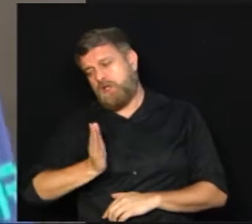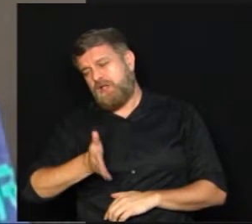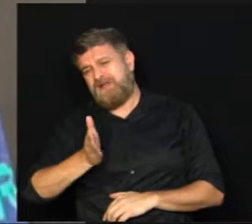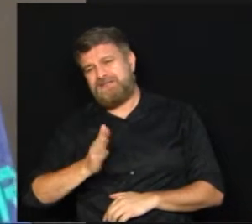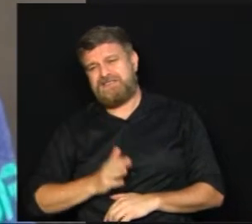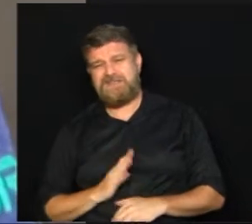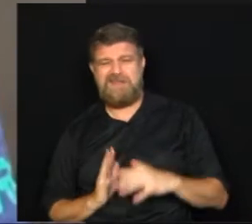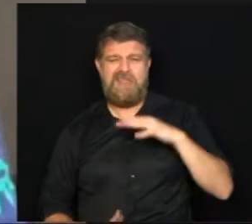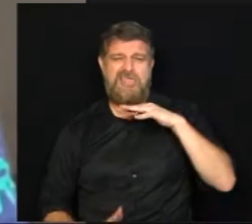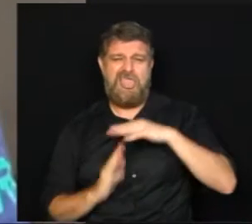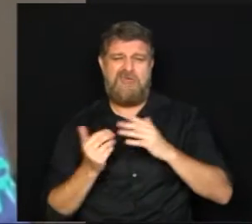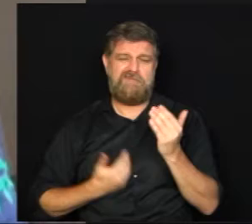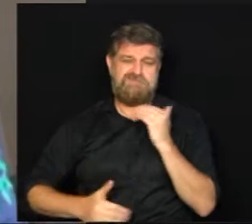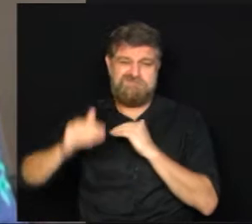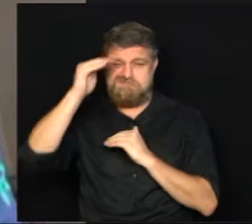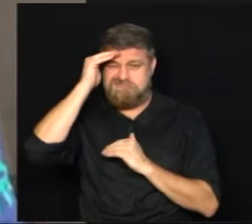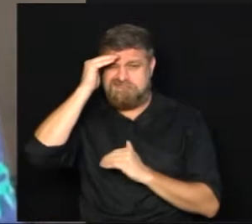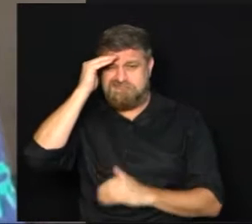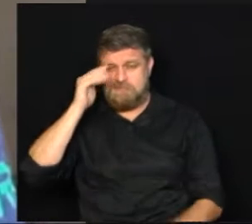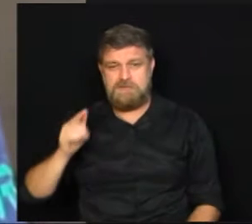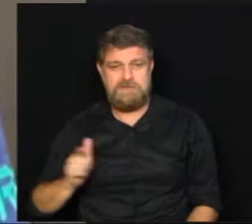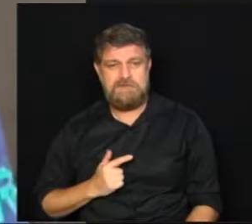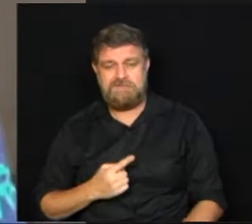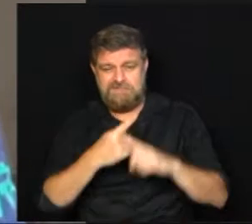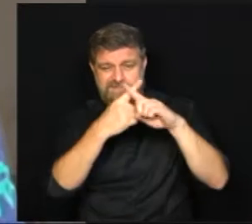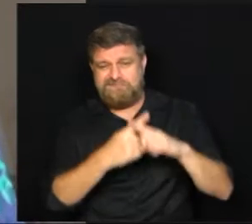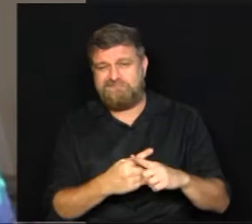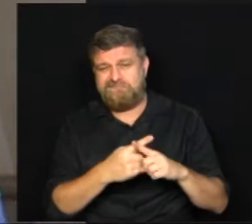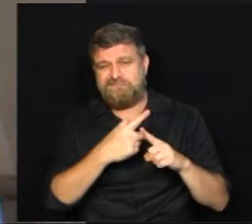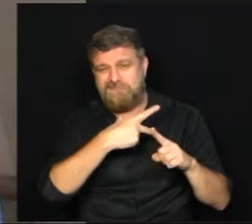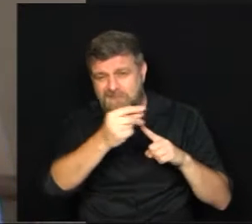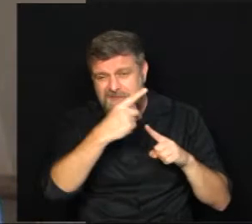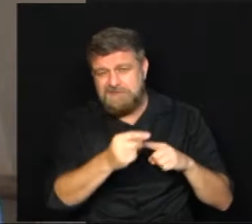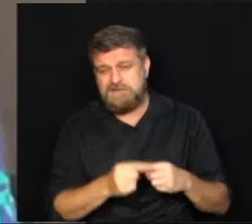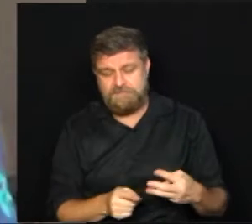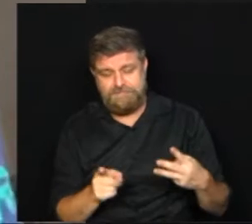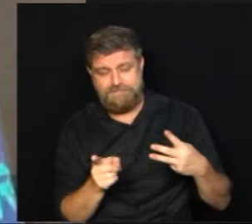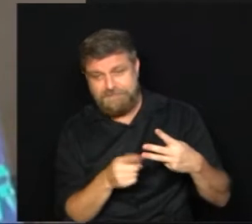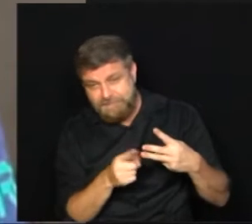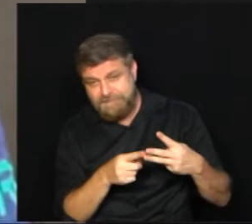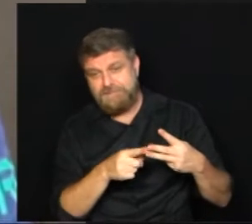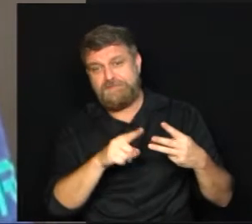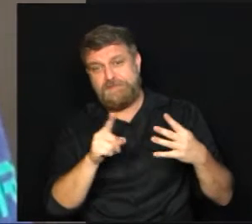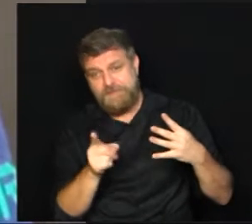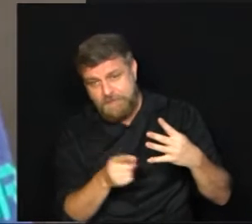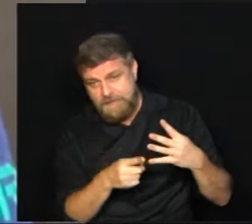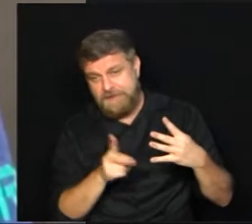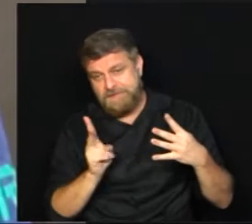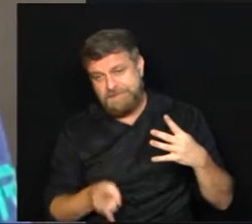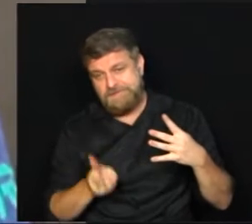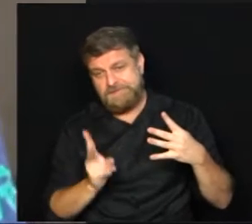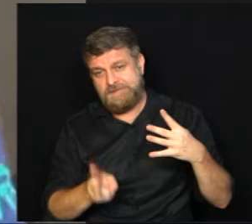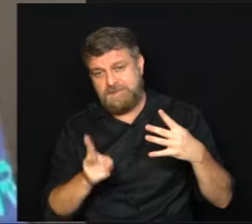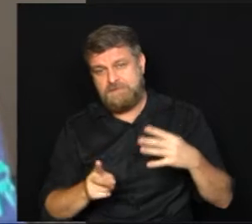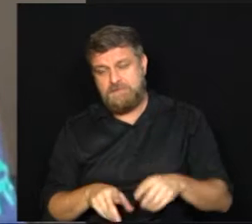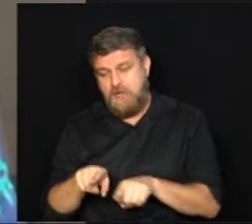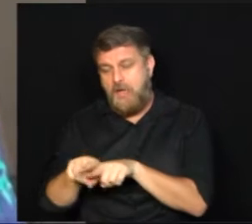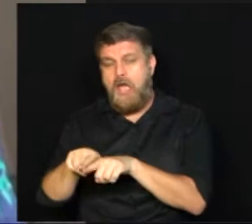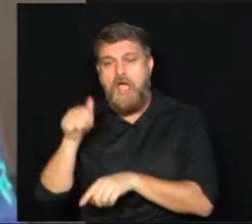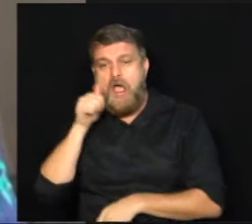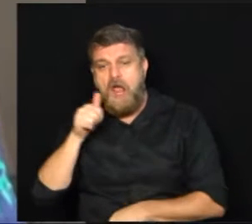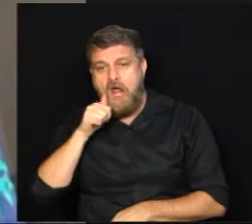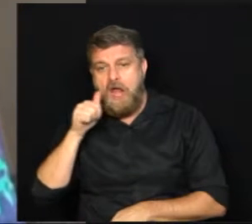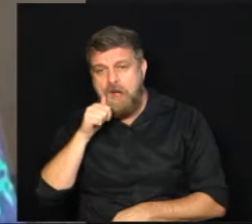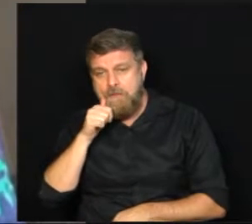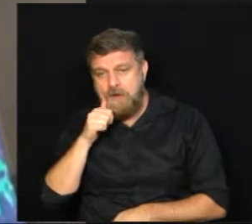que saturada, eu não conseguia ganhar as competições, eu sempre ficava em 3º ou em 4º. E aí a minha irmã começou a fazer